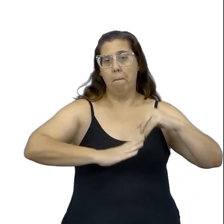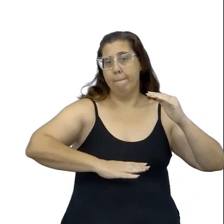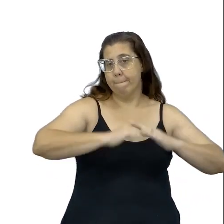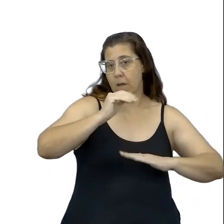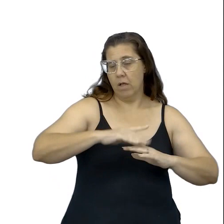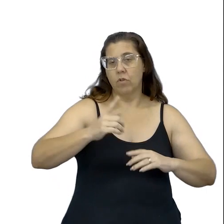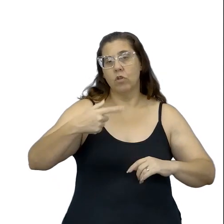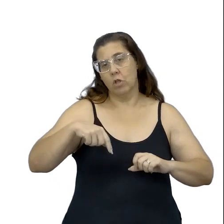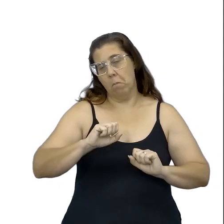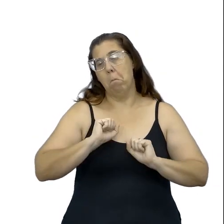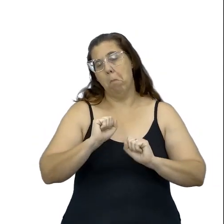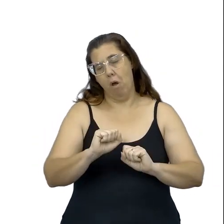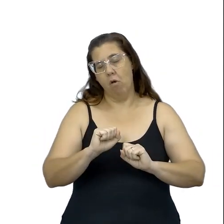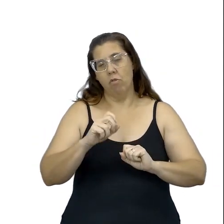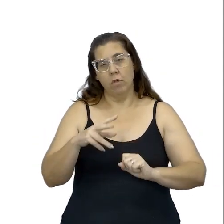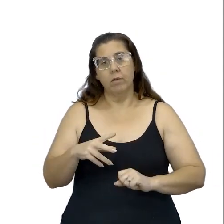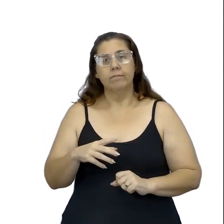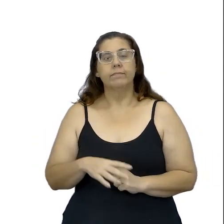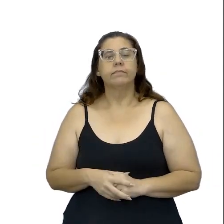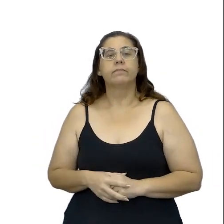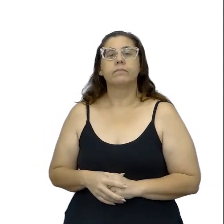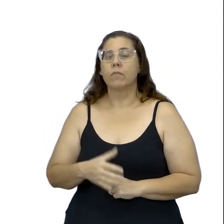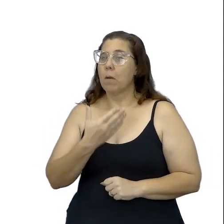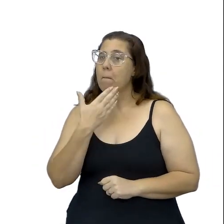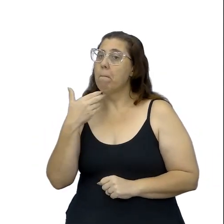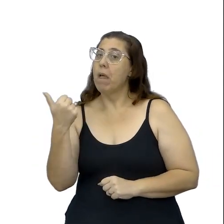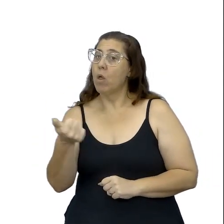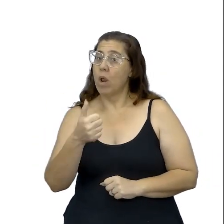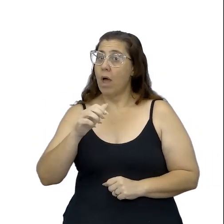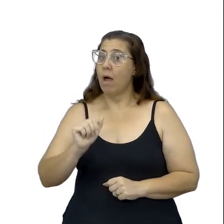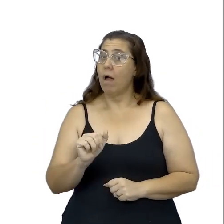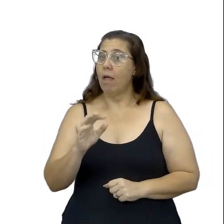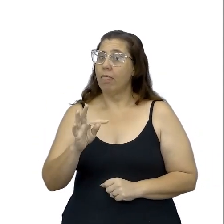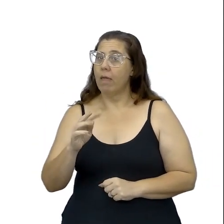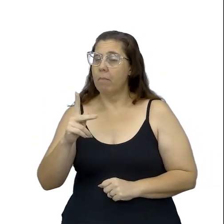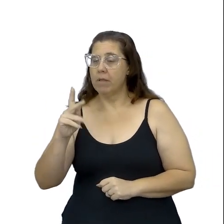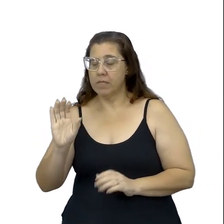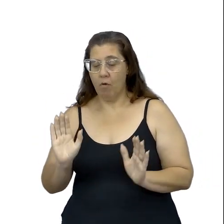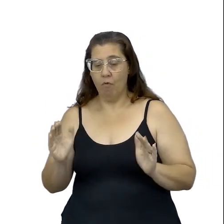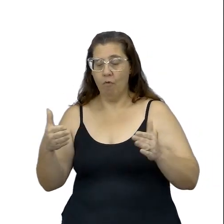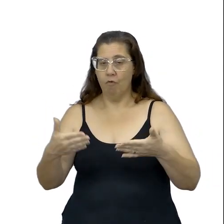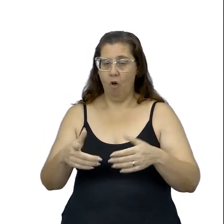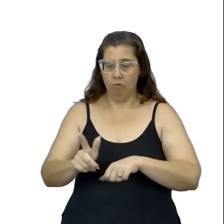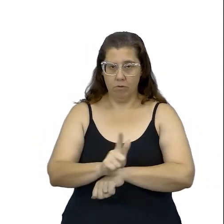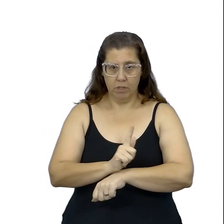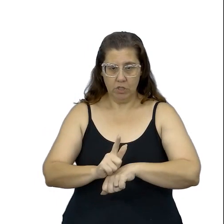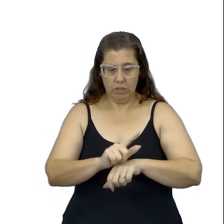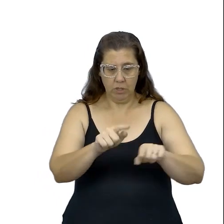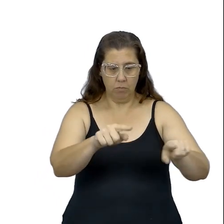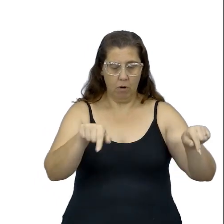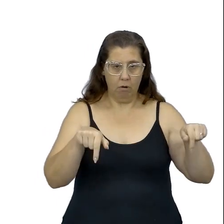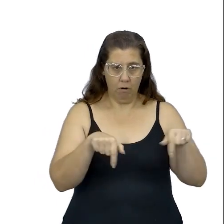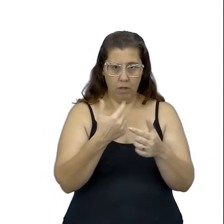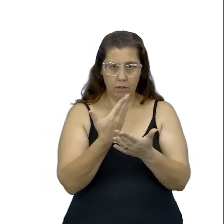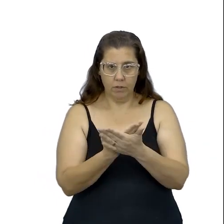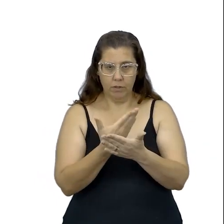que possam fortalecer o desdobramento da TPC, um foco na organização da gestão de sala de